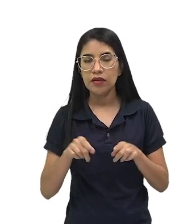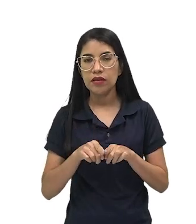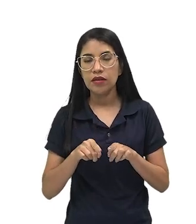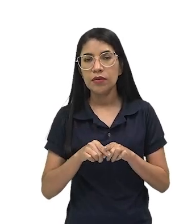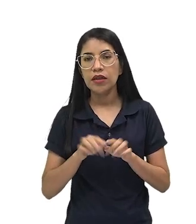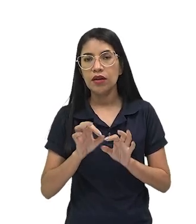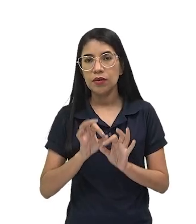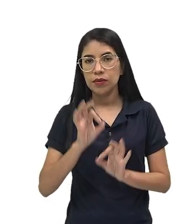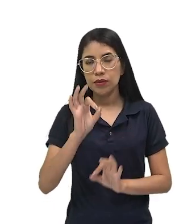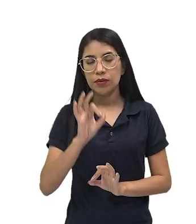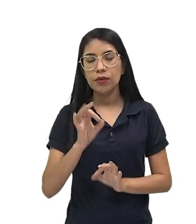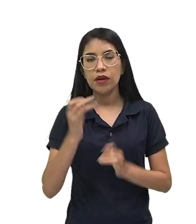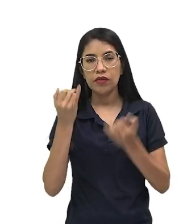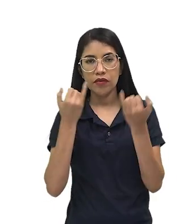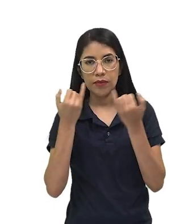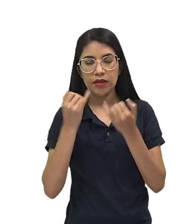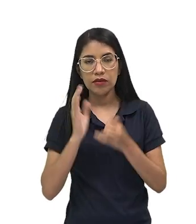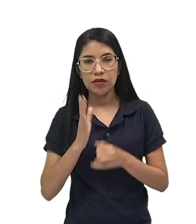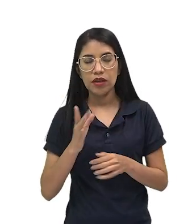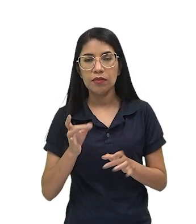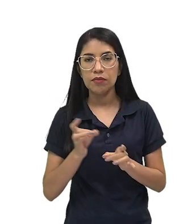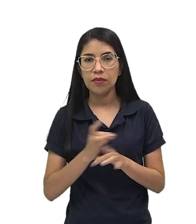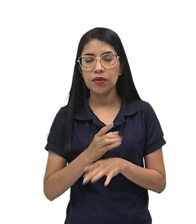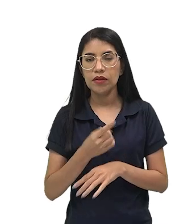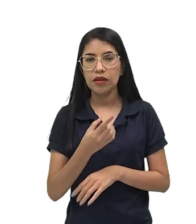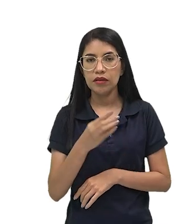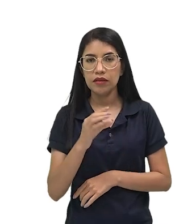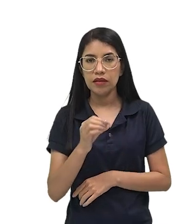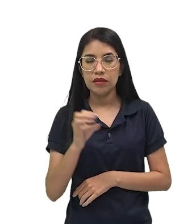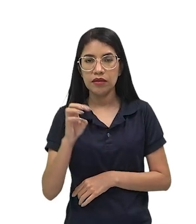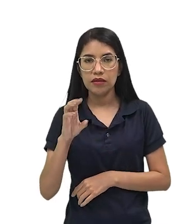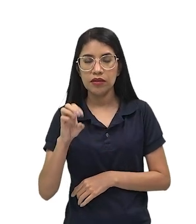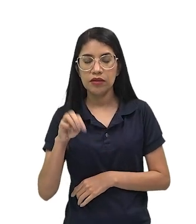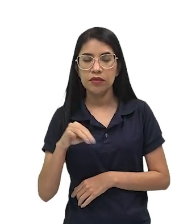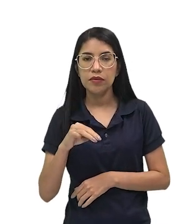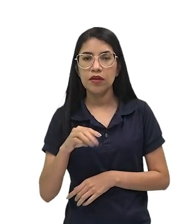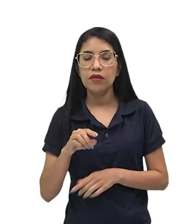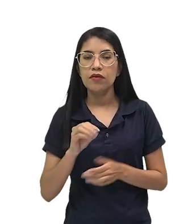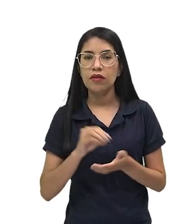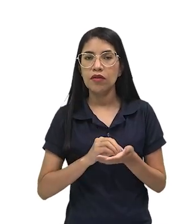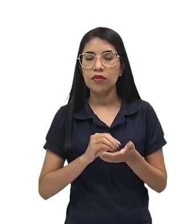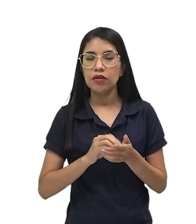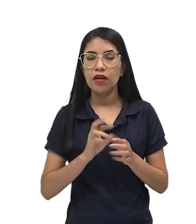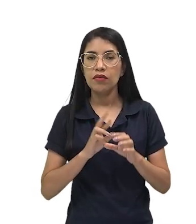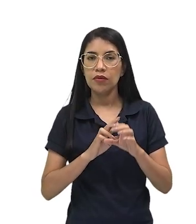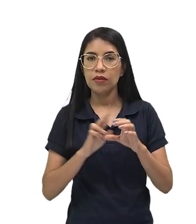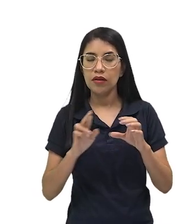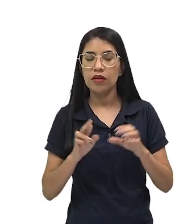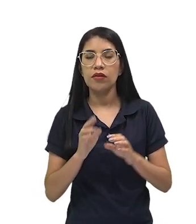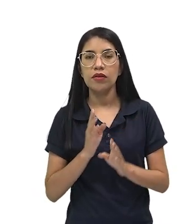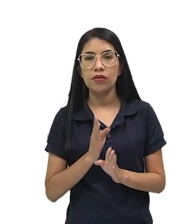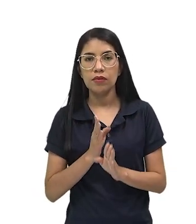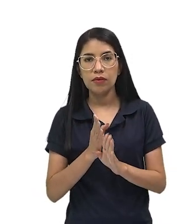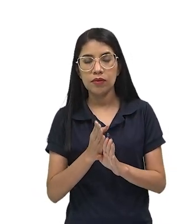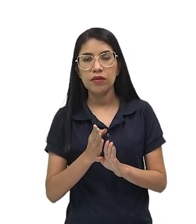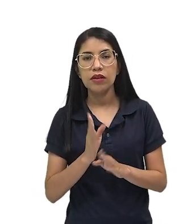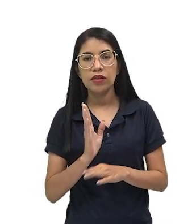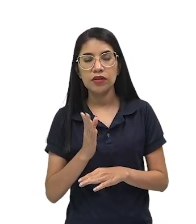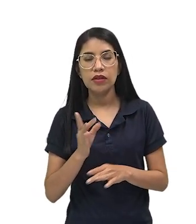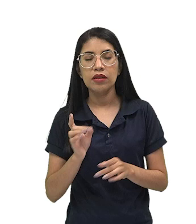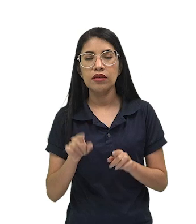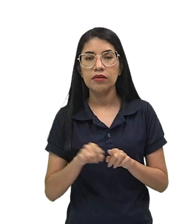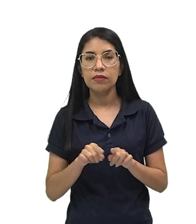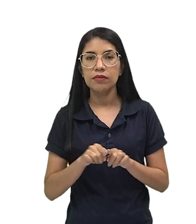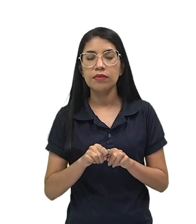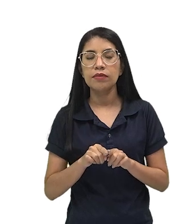né, que já tinha sido dado, que era 10. Eu não tinha o raio, então eu fui procurar determinar o raio primeiro.